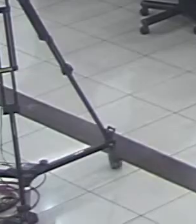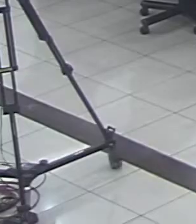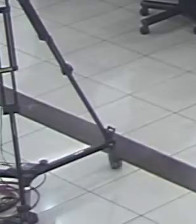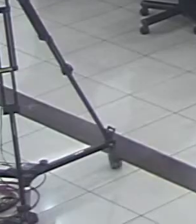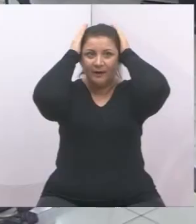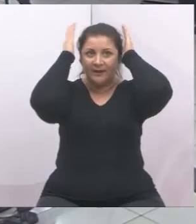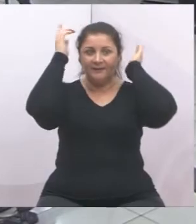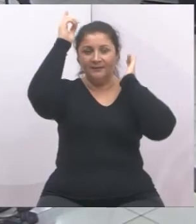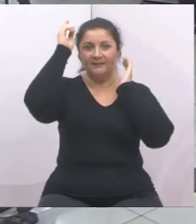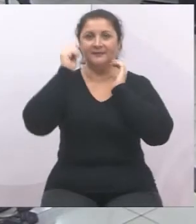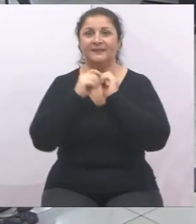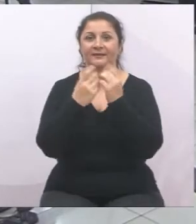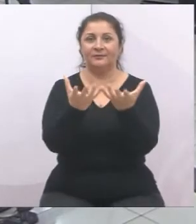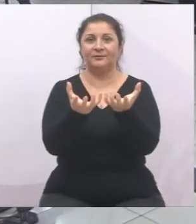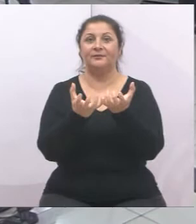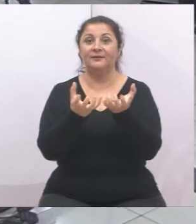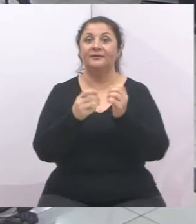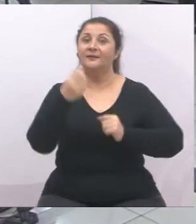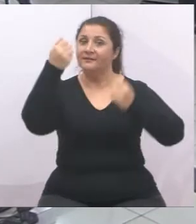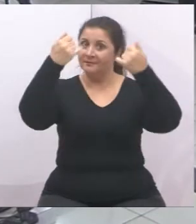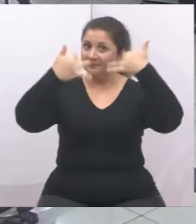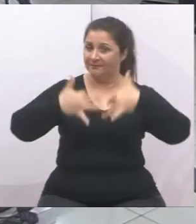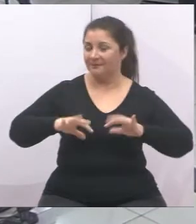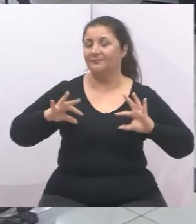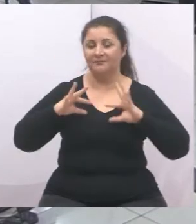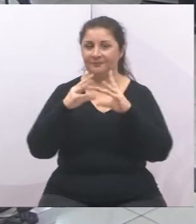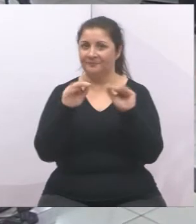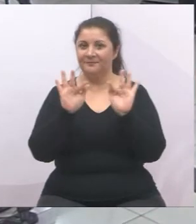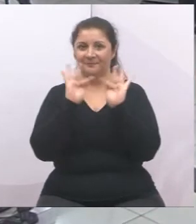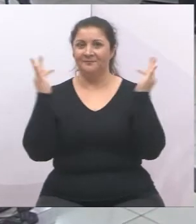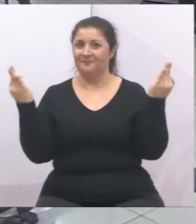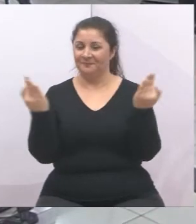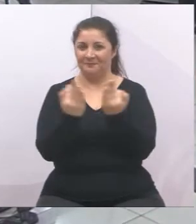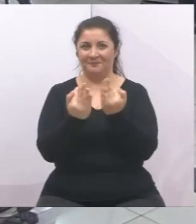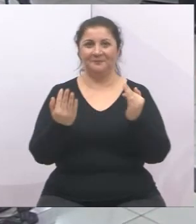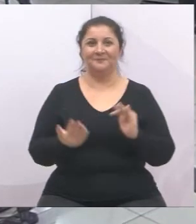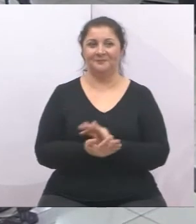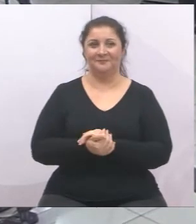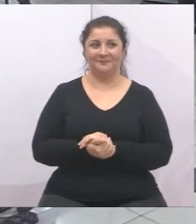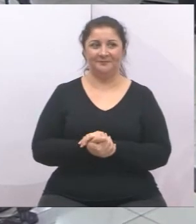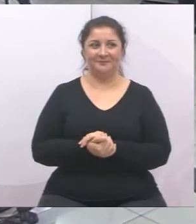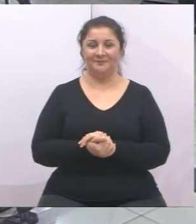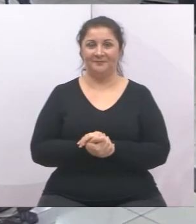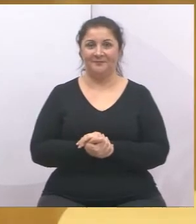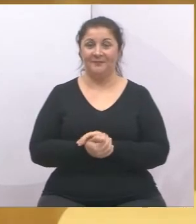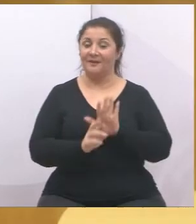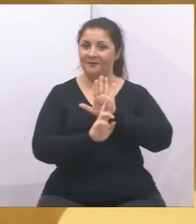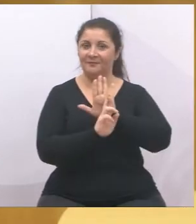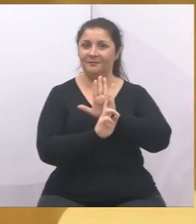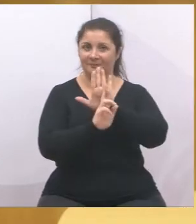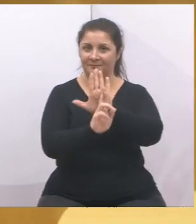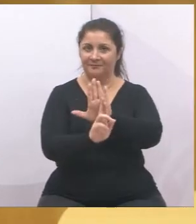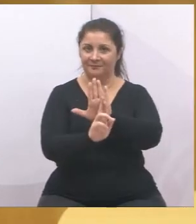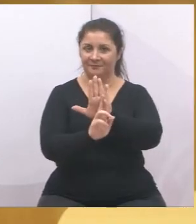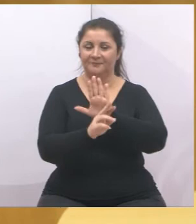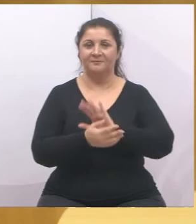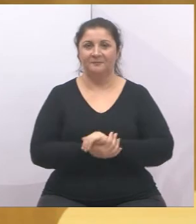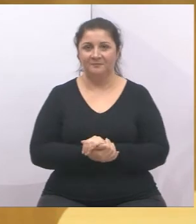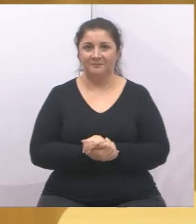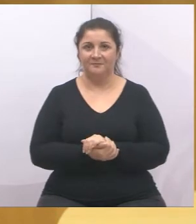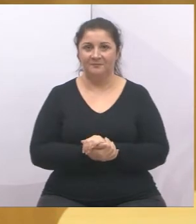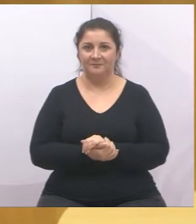Quero aqui dizer para toda a família, para todos os amigos, que eu, como representante